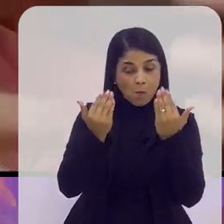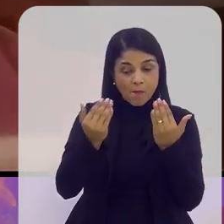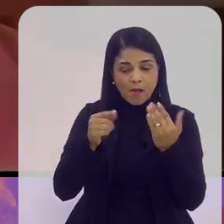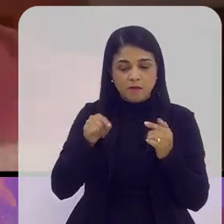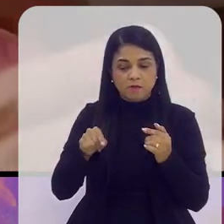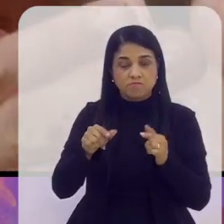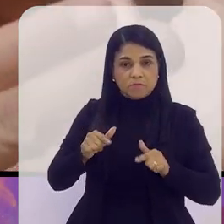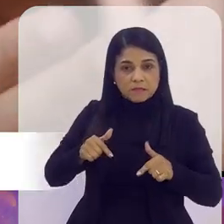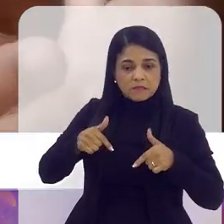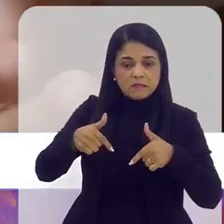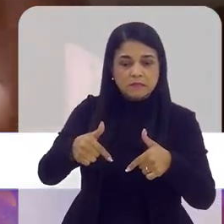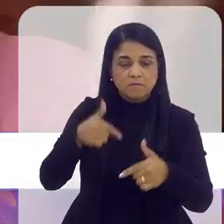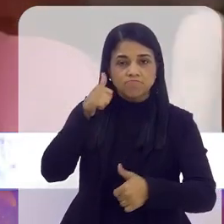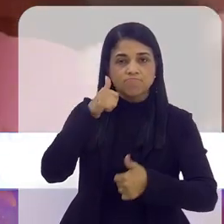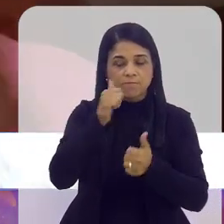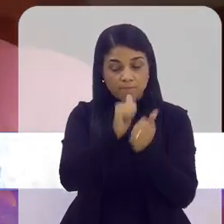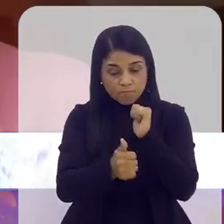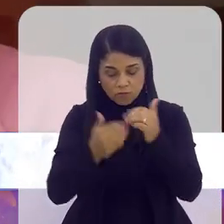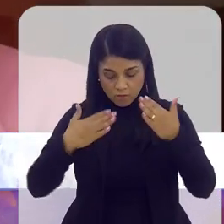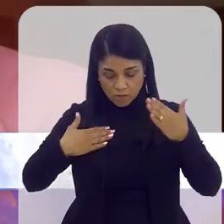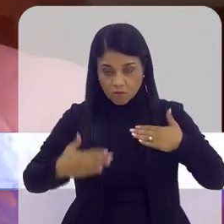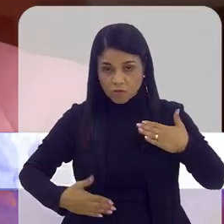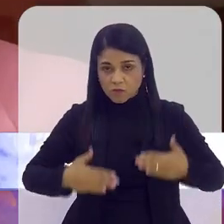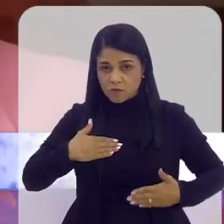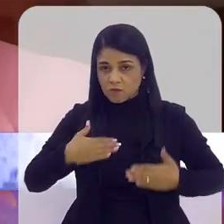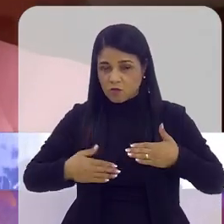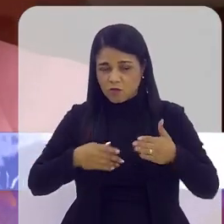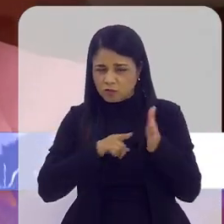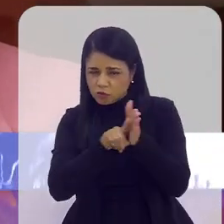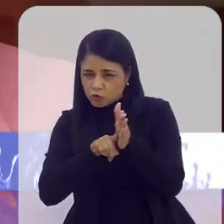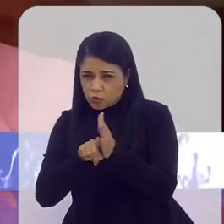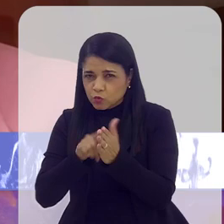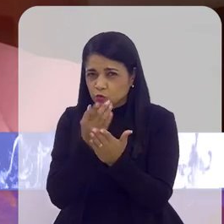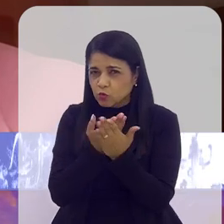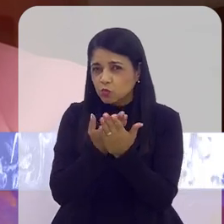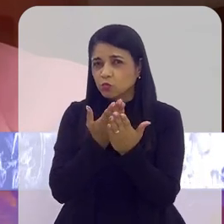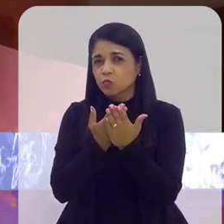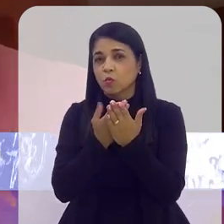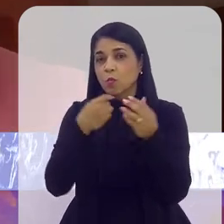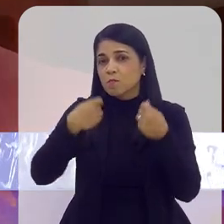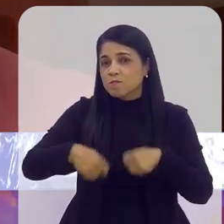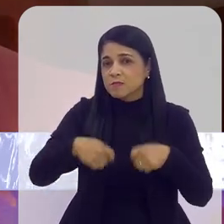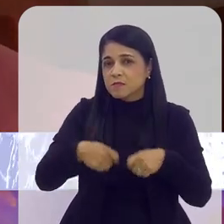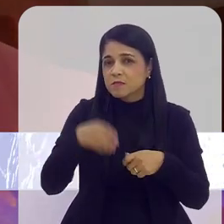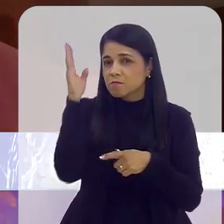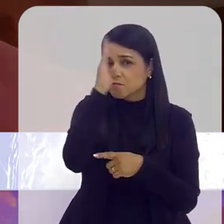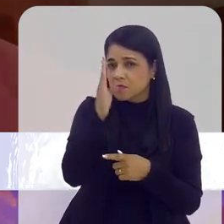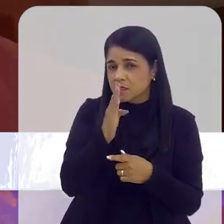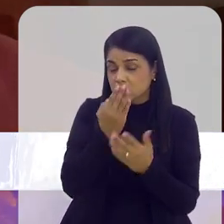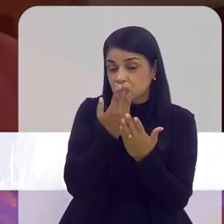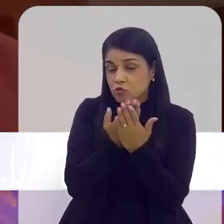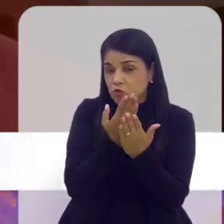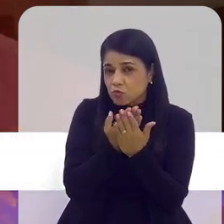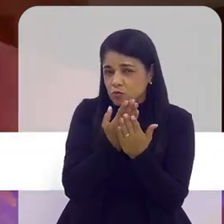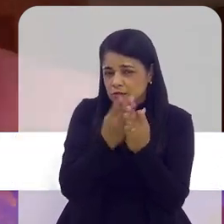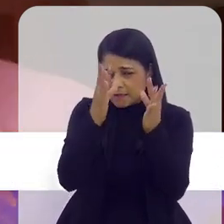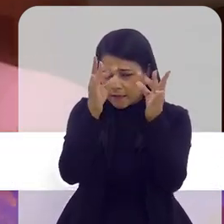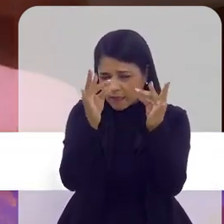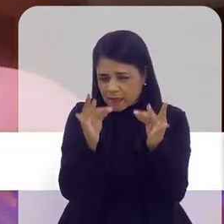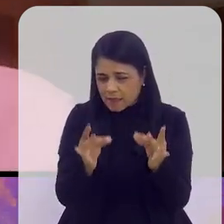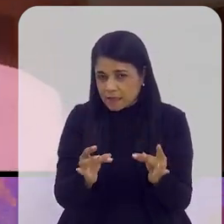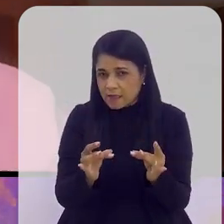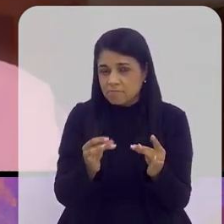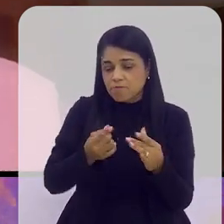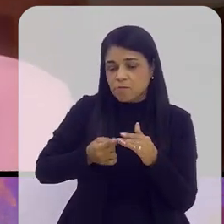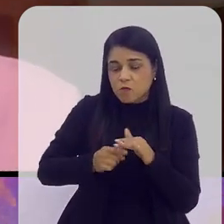base em desempenho. Você faz um estudo fisiológico e tal. Mas precisaria que o Brasil fizesse esse estudo mais